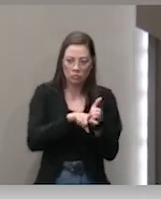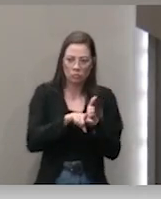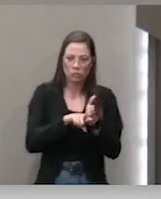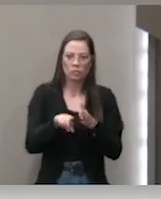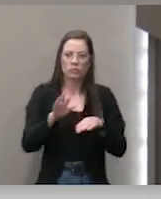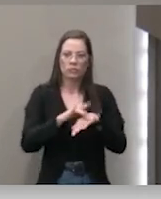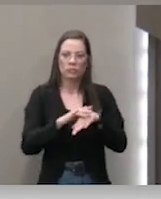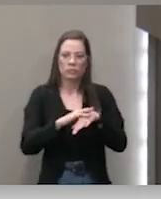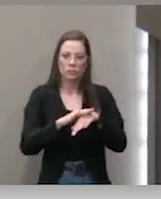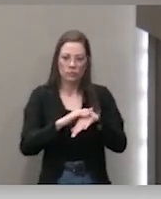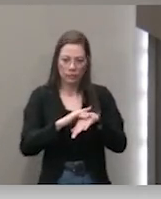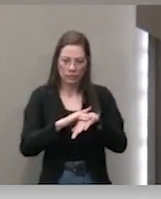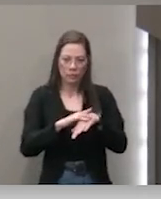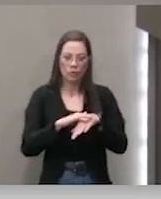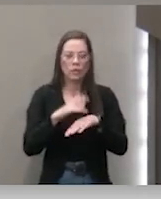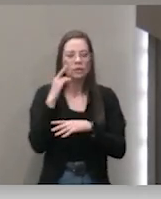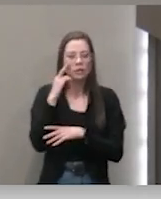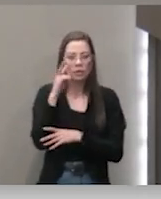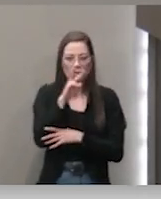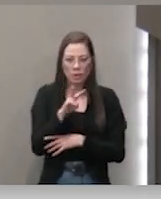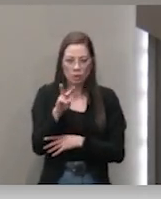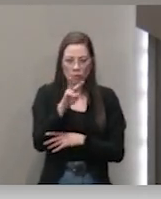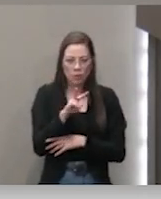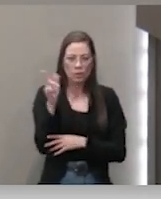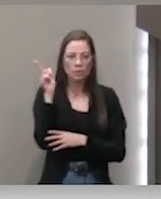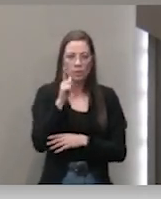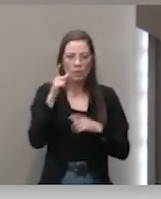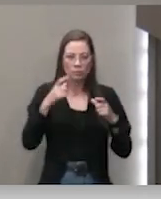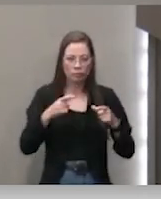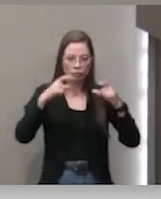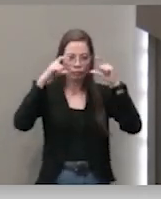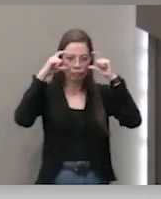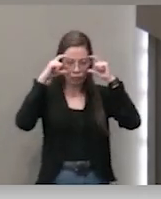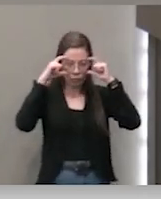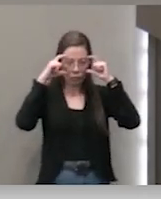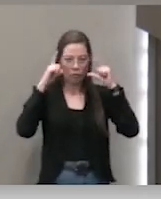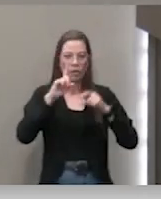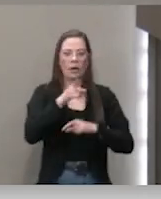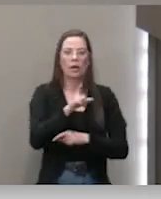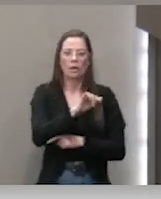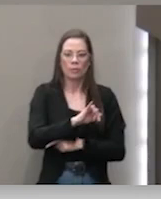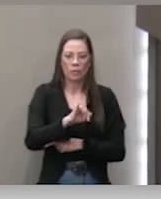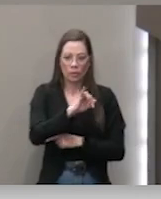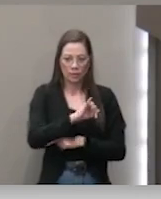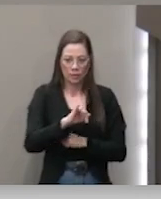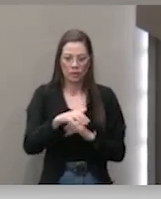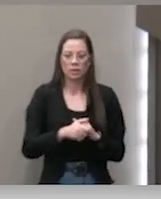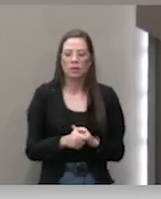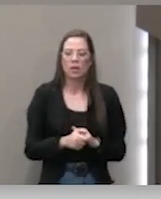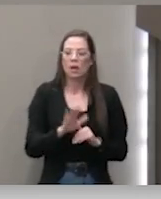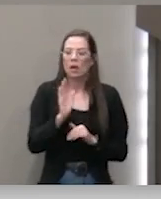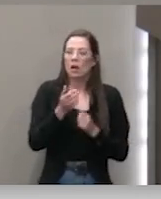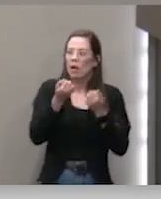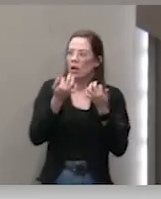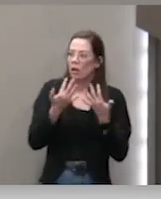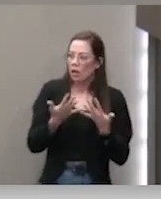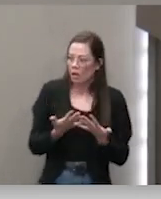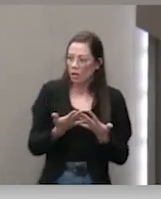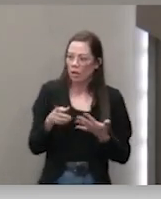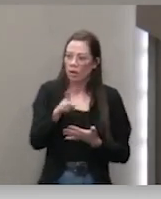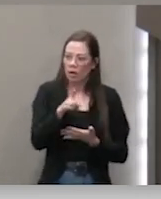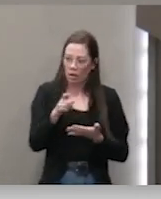doença visual e também ganhar o óculos, né? Então, é bem importante. Rapidamente, já concluí minha palavra, conto com